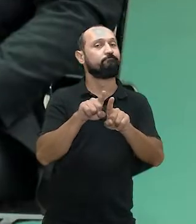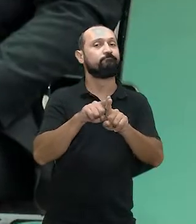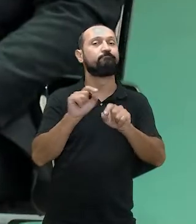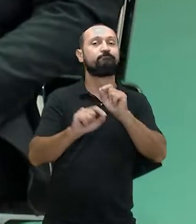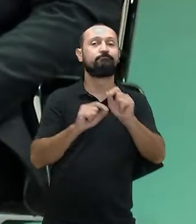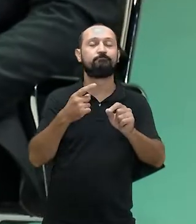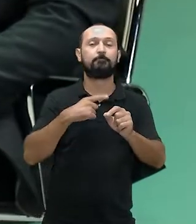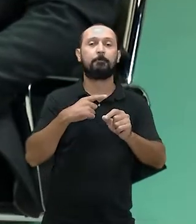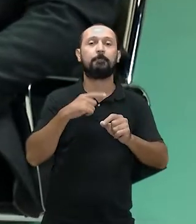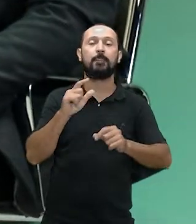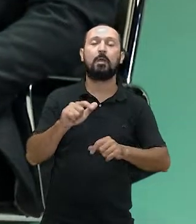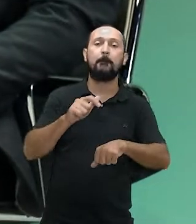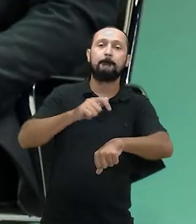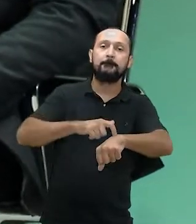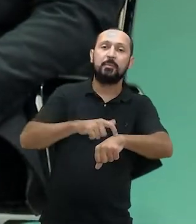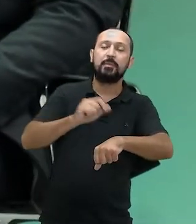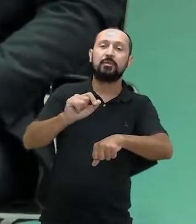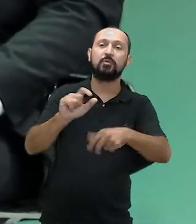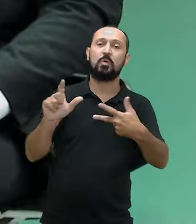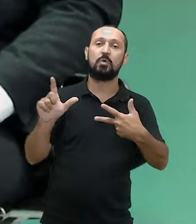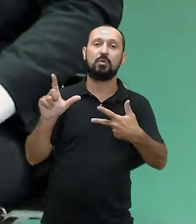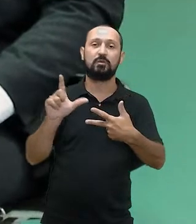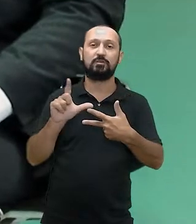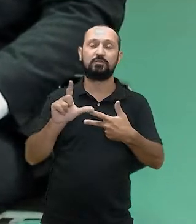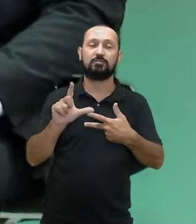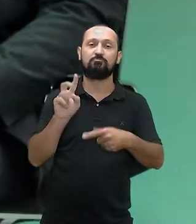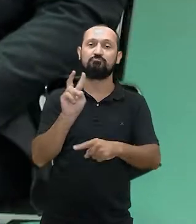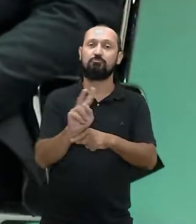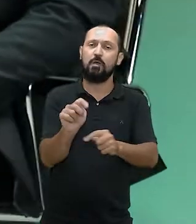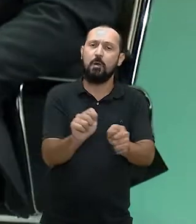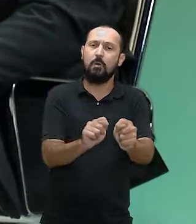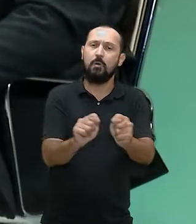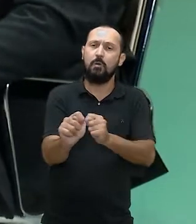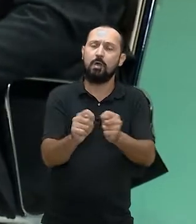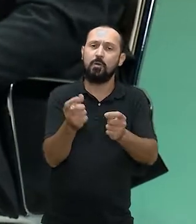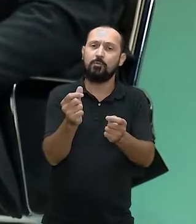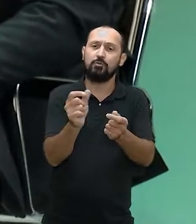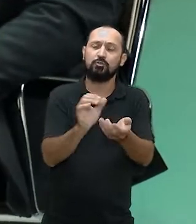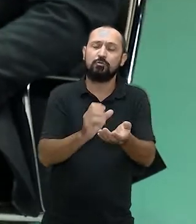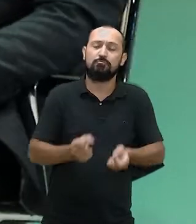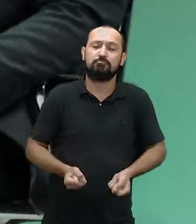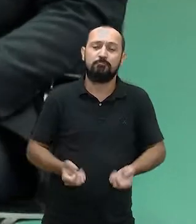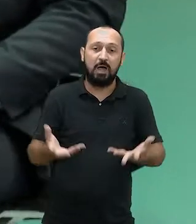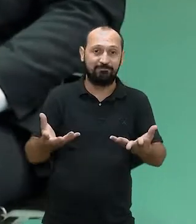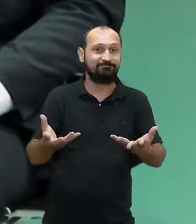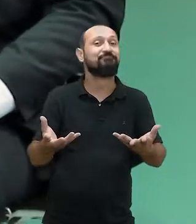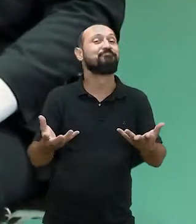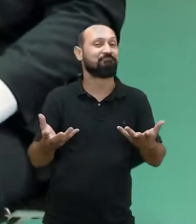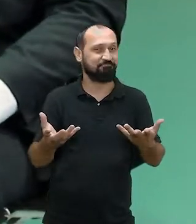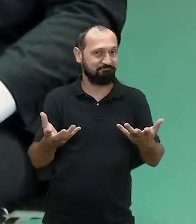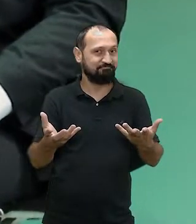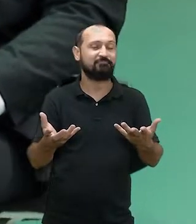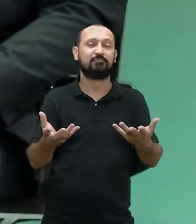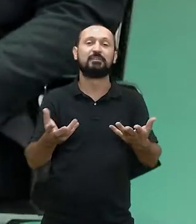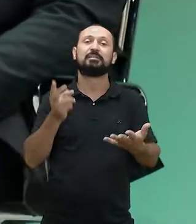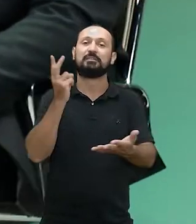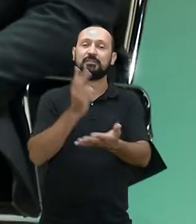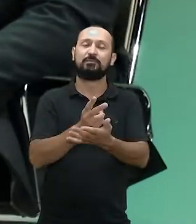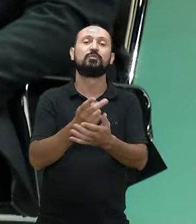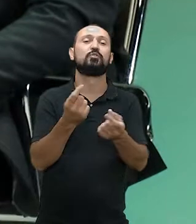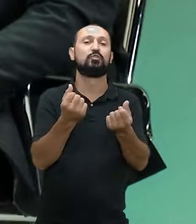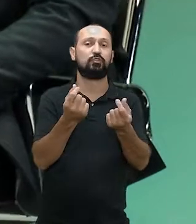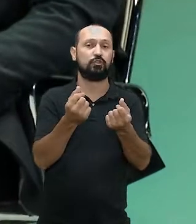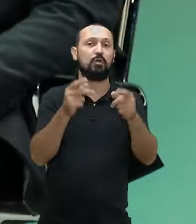também onde o Poder Legislativo exerce o controle sobre as despesas, né? Toda despesa